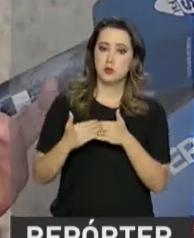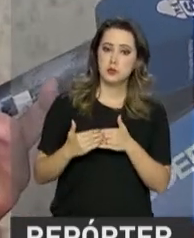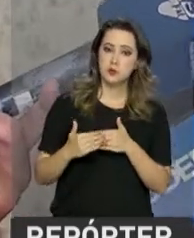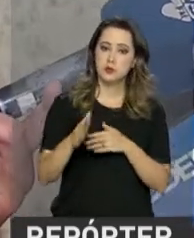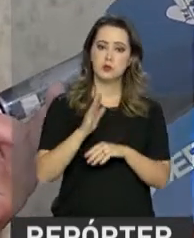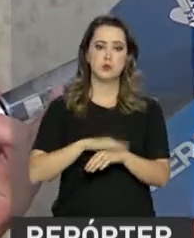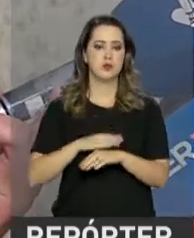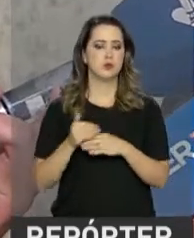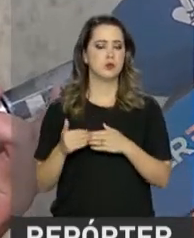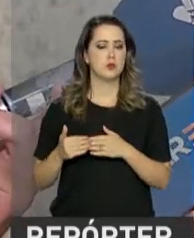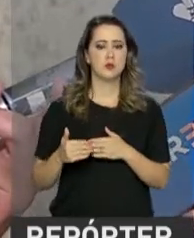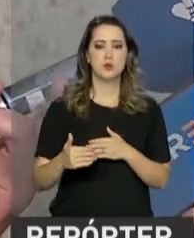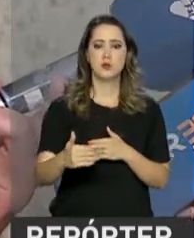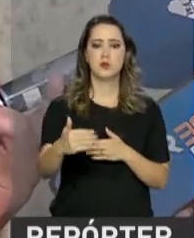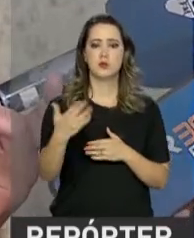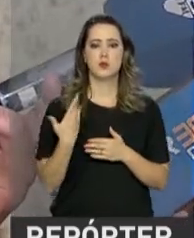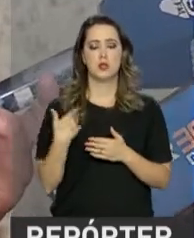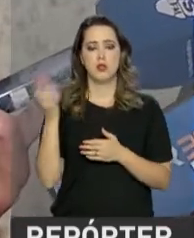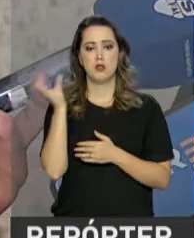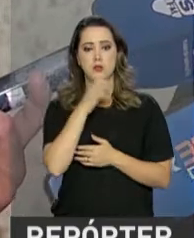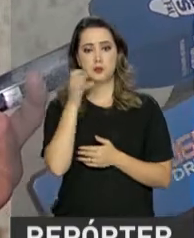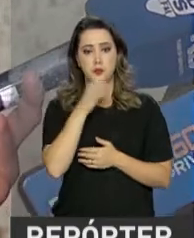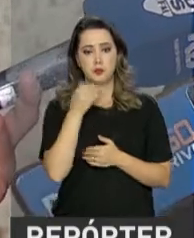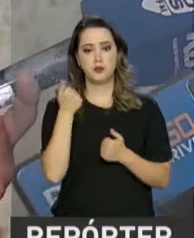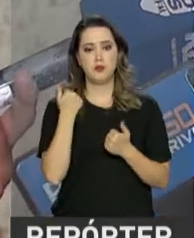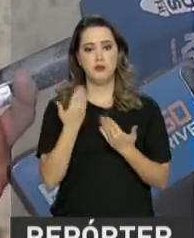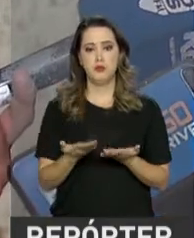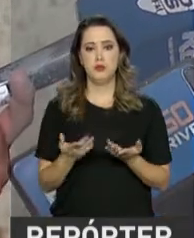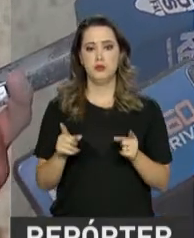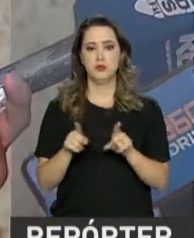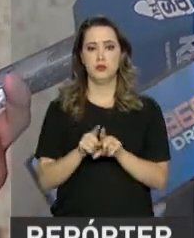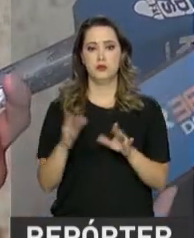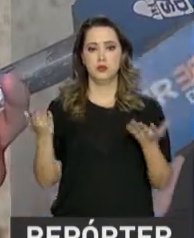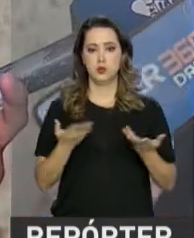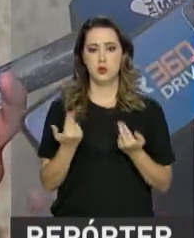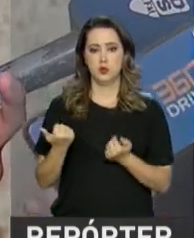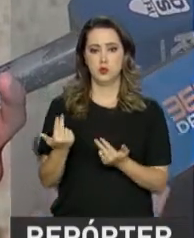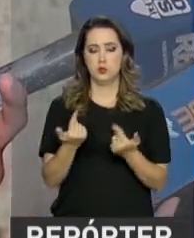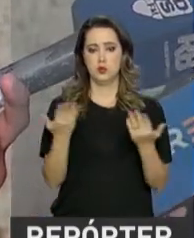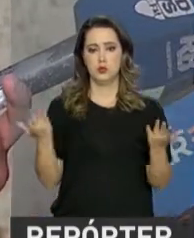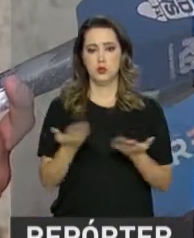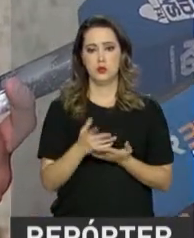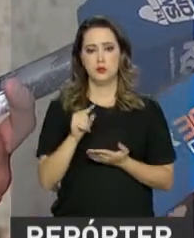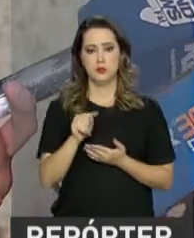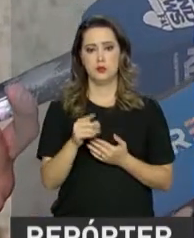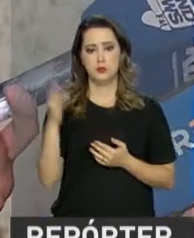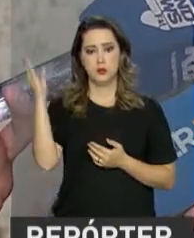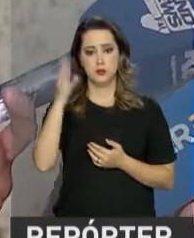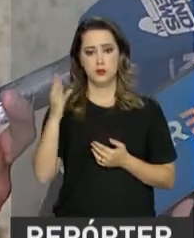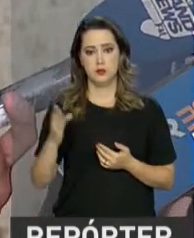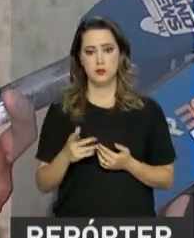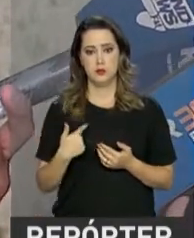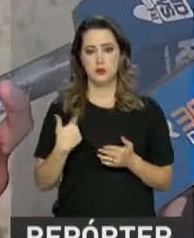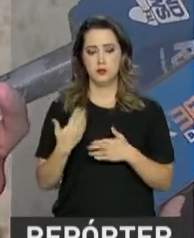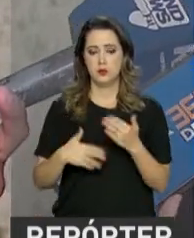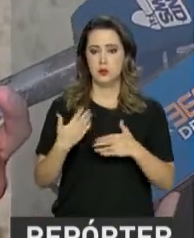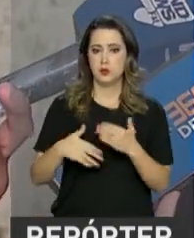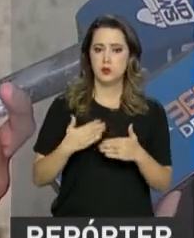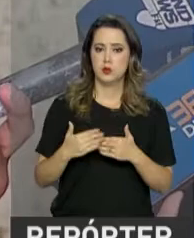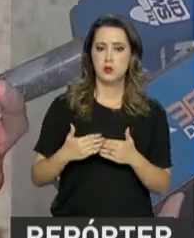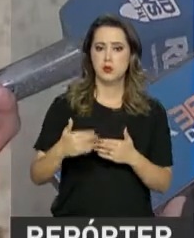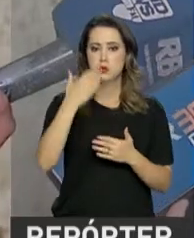ritmo acelerado como que hoje está acontecendo e que o brasil mantenha a